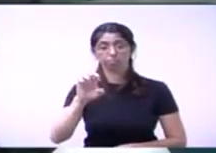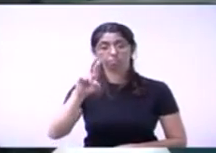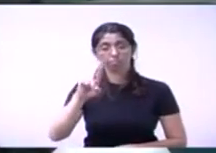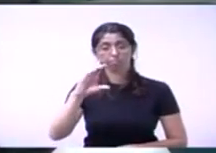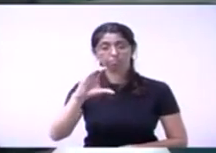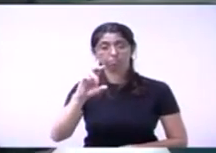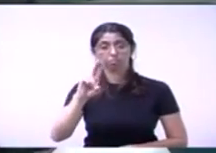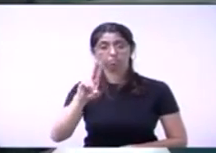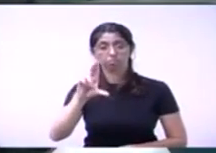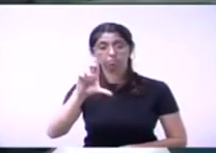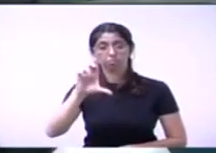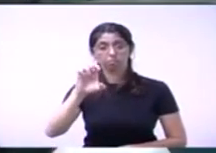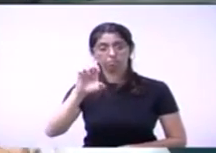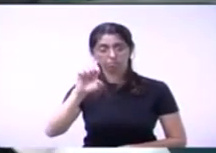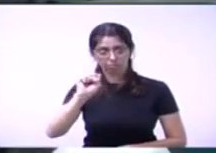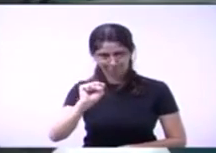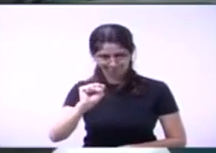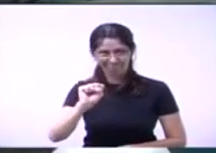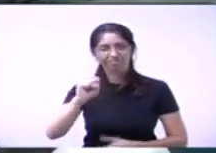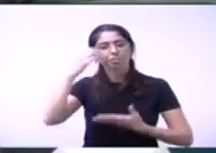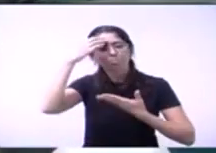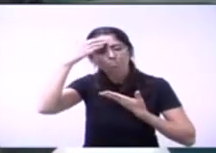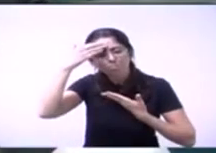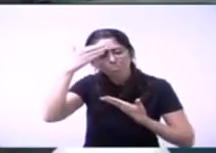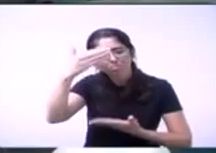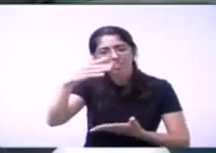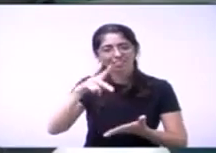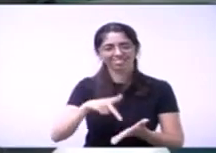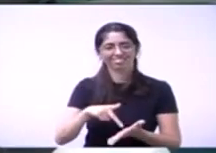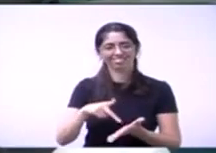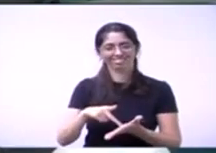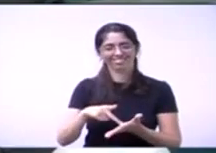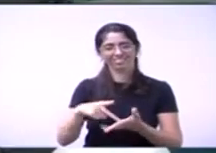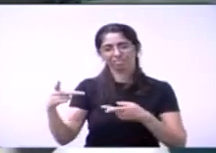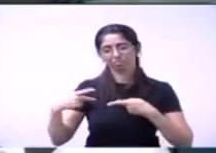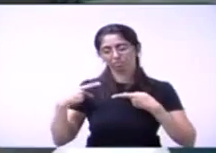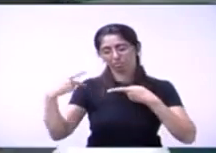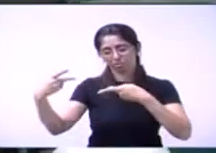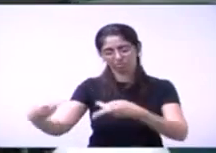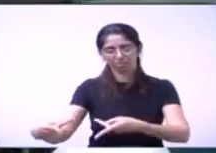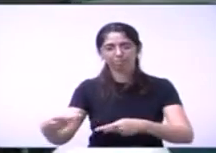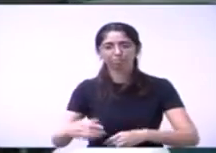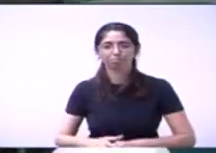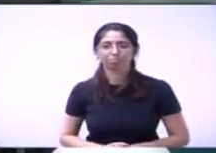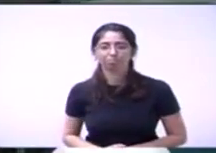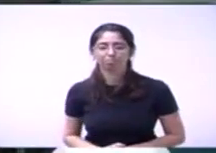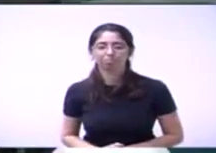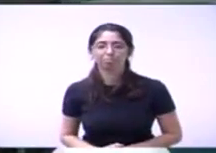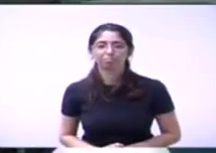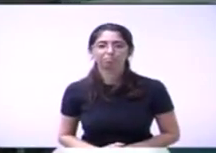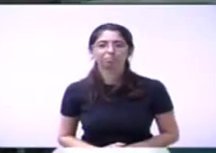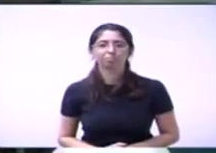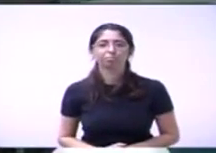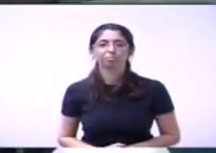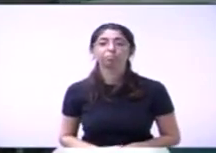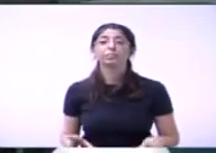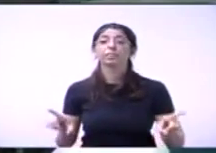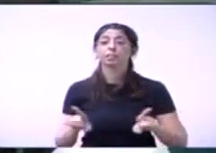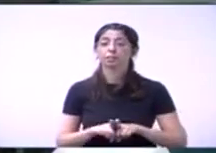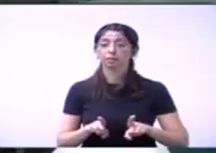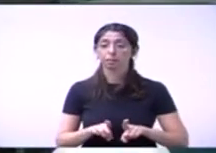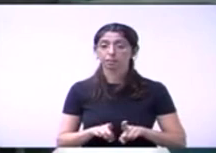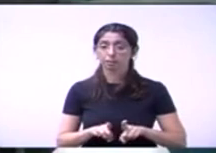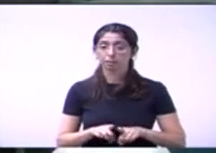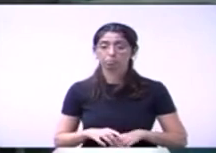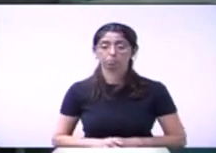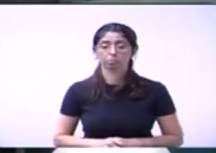viu, Ângela? Não poderia deixar aqui de falar, né? Quero deixar também registrado aqui nesta casa